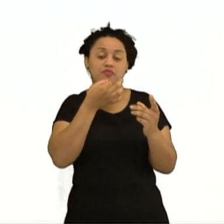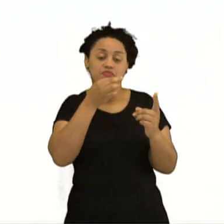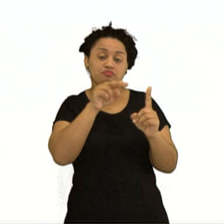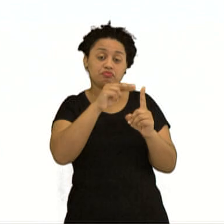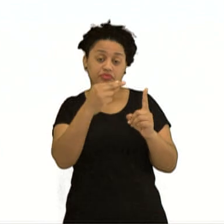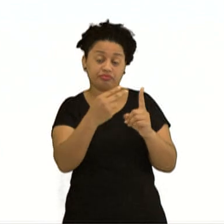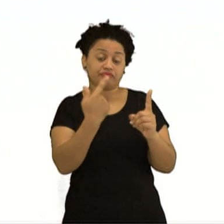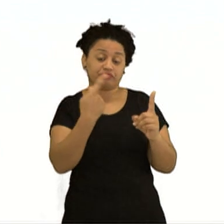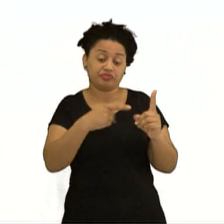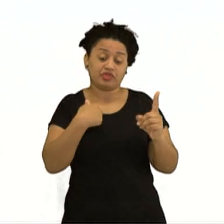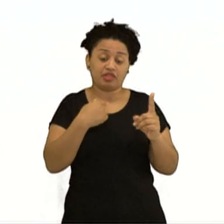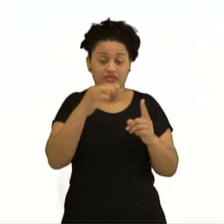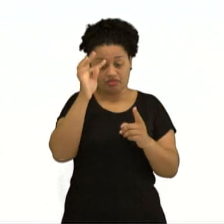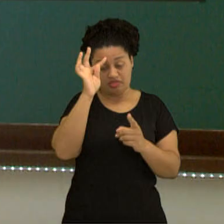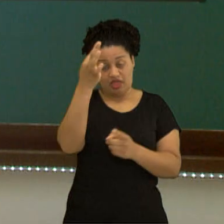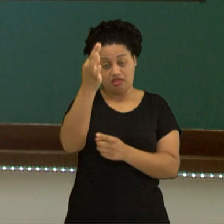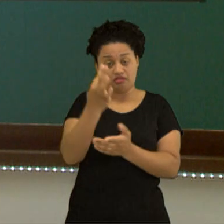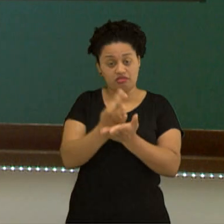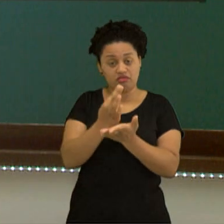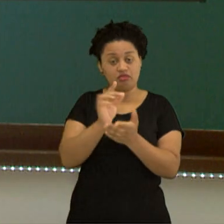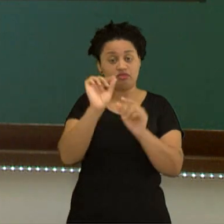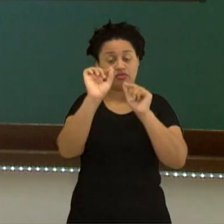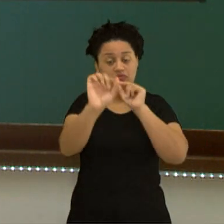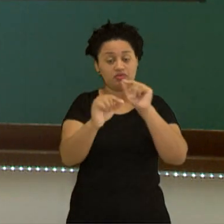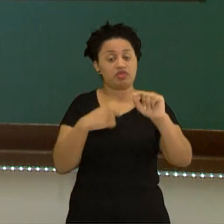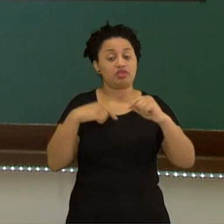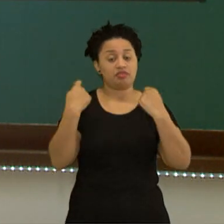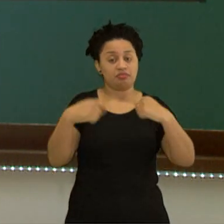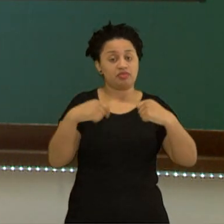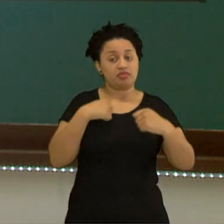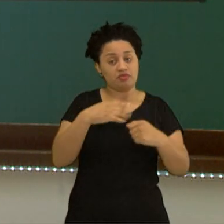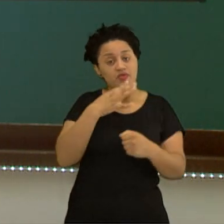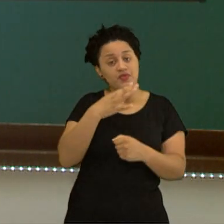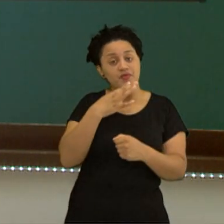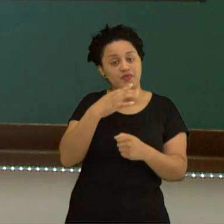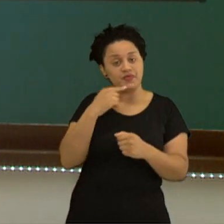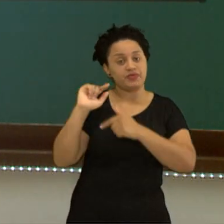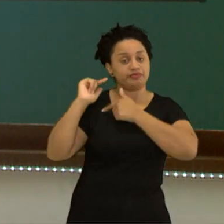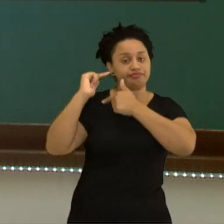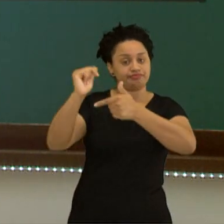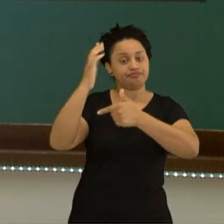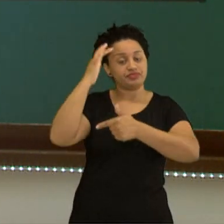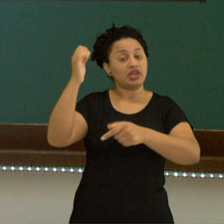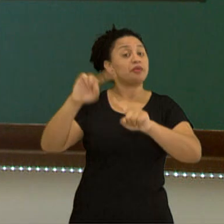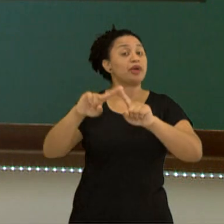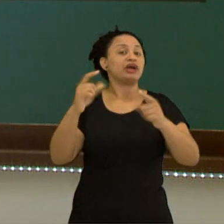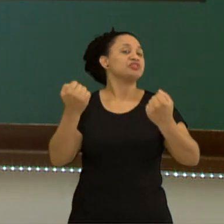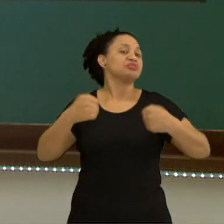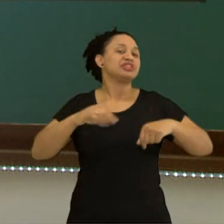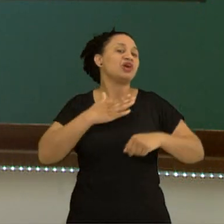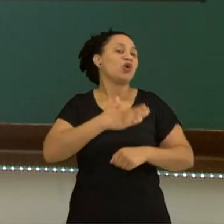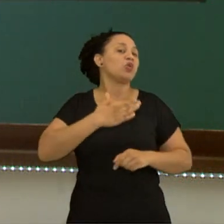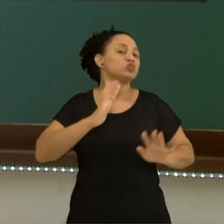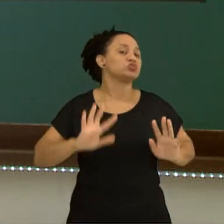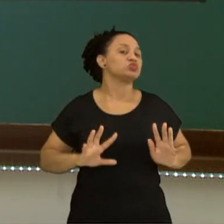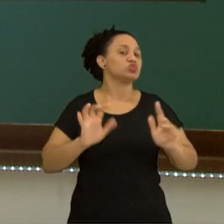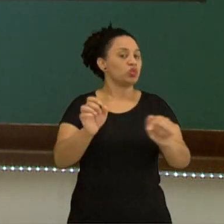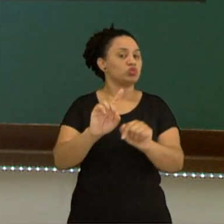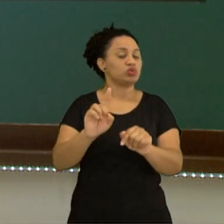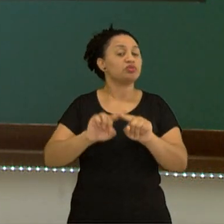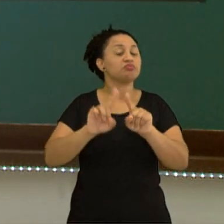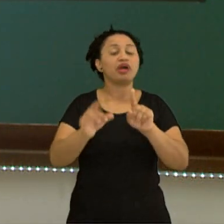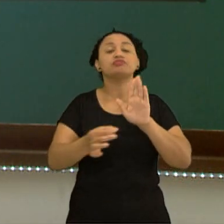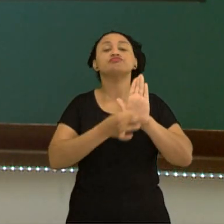ideia, a tese de que devemos conhecer os clássicos, mas não é necessário gostar de todos. Que argumento